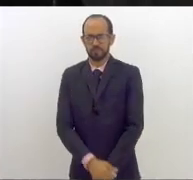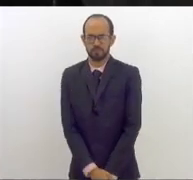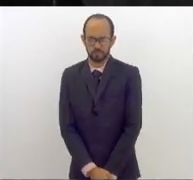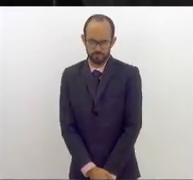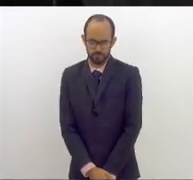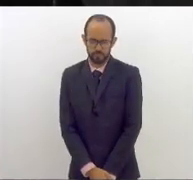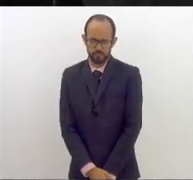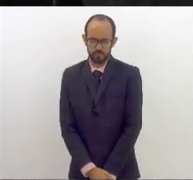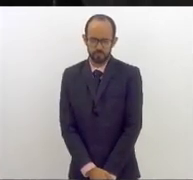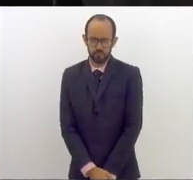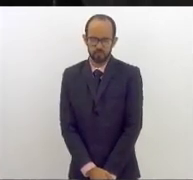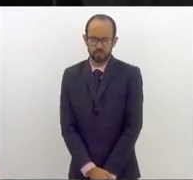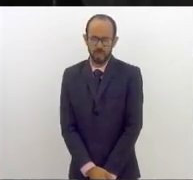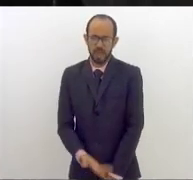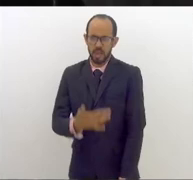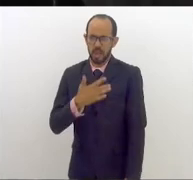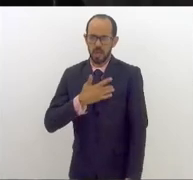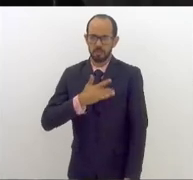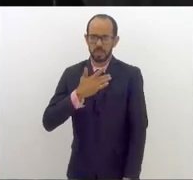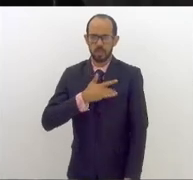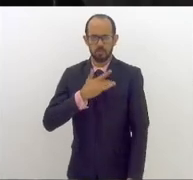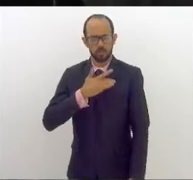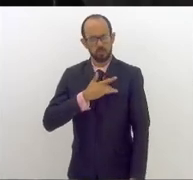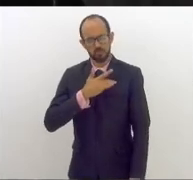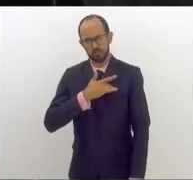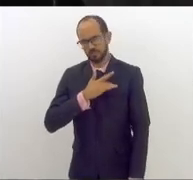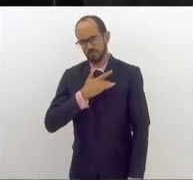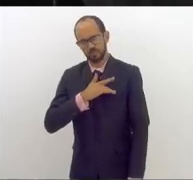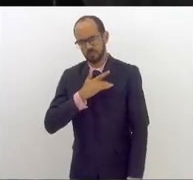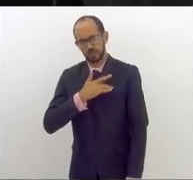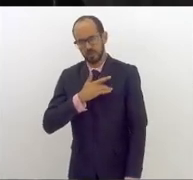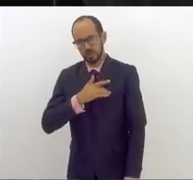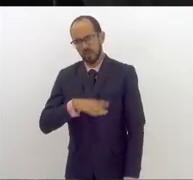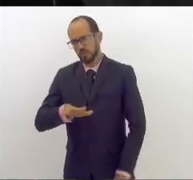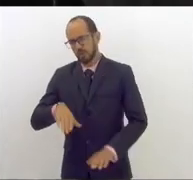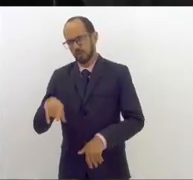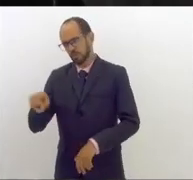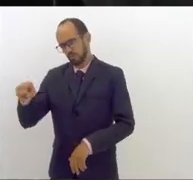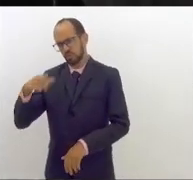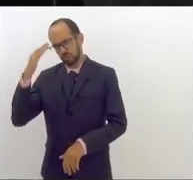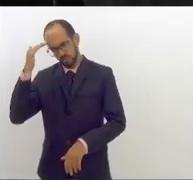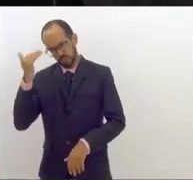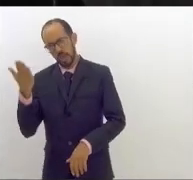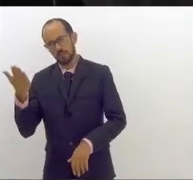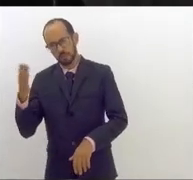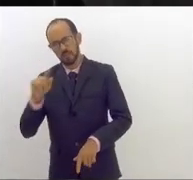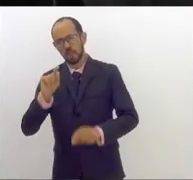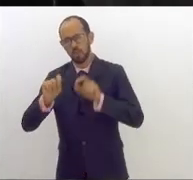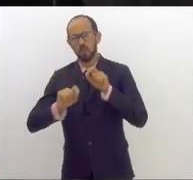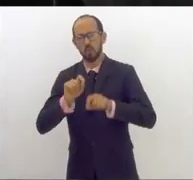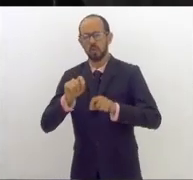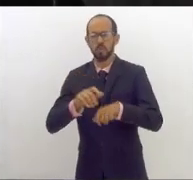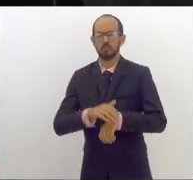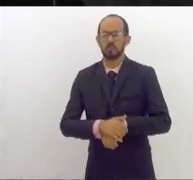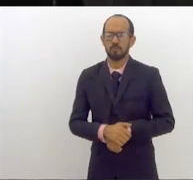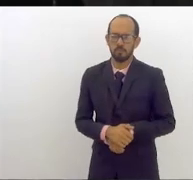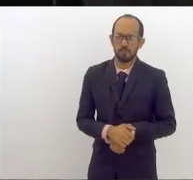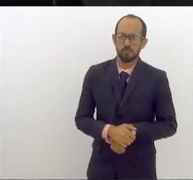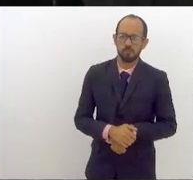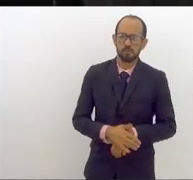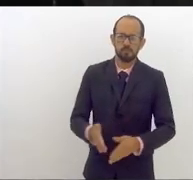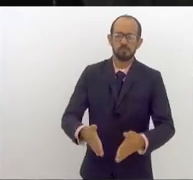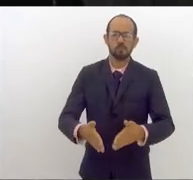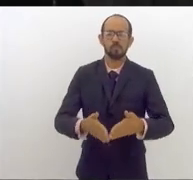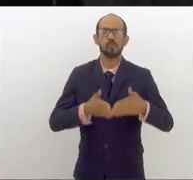lamentável você excelência talvez tenha tomado conhecimento que foi o